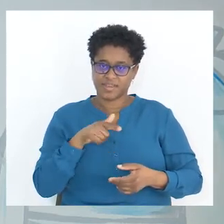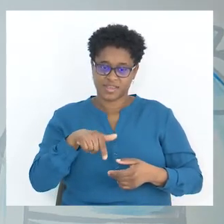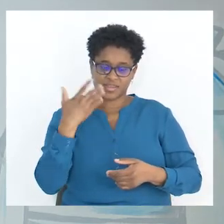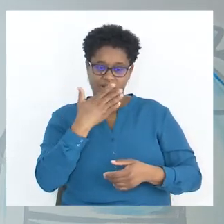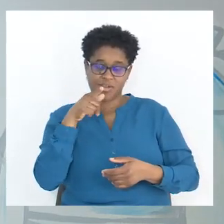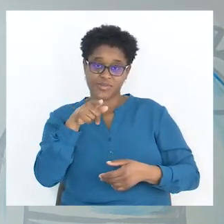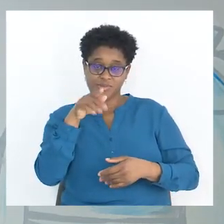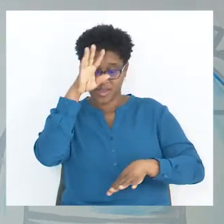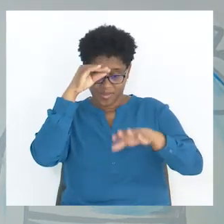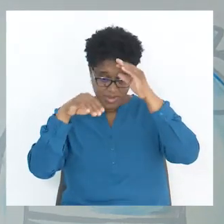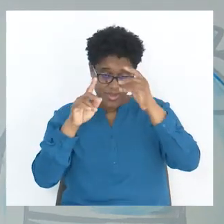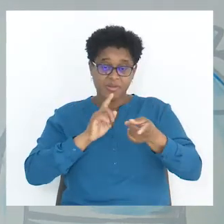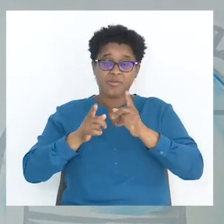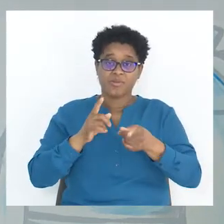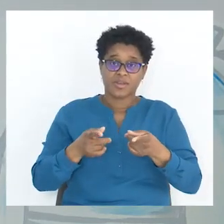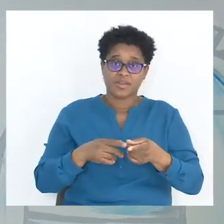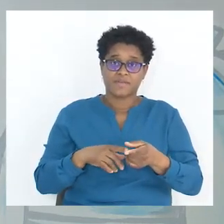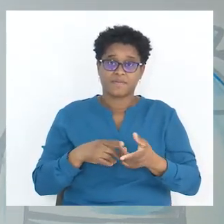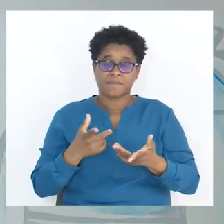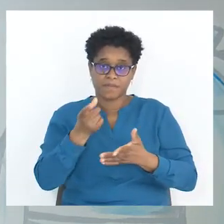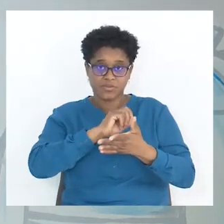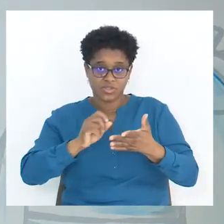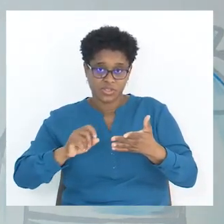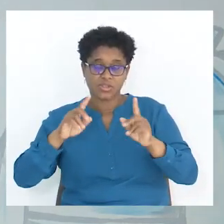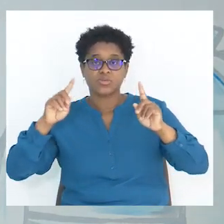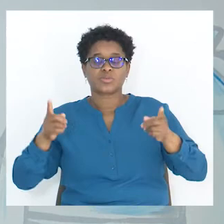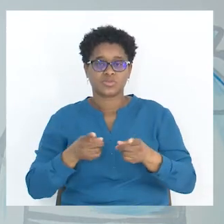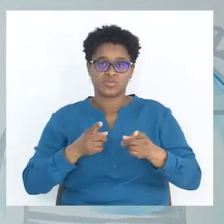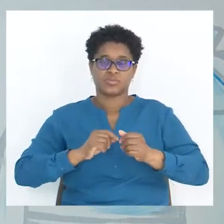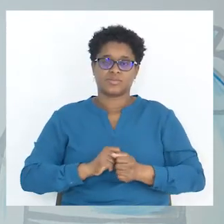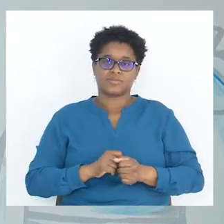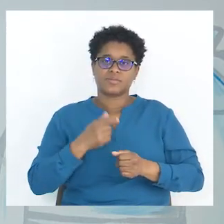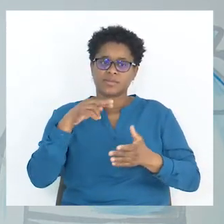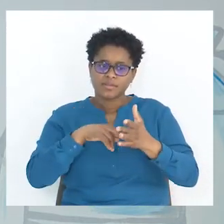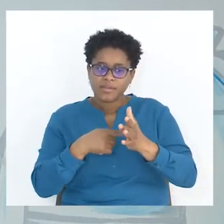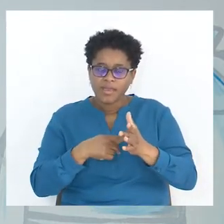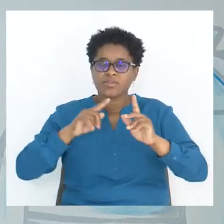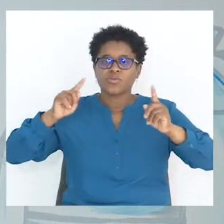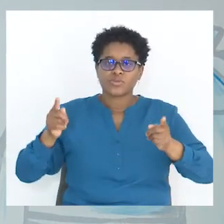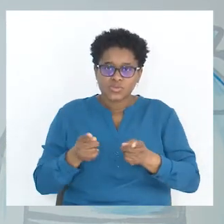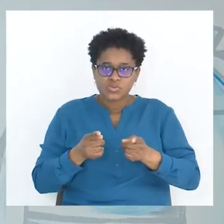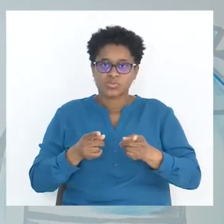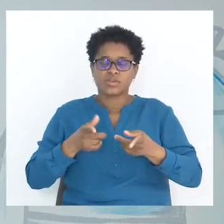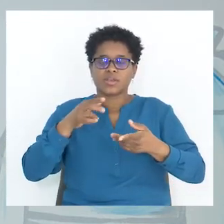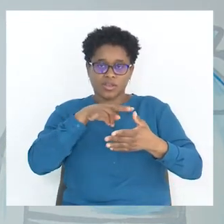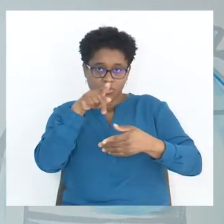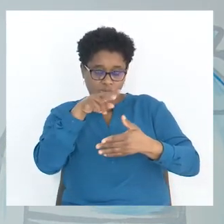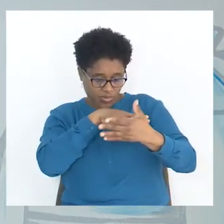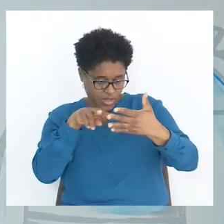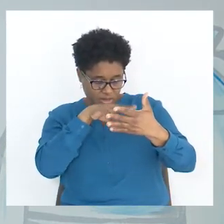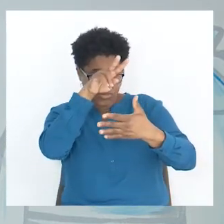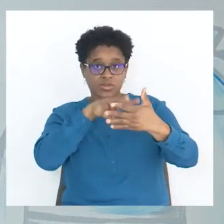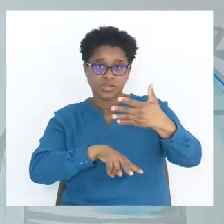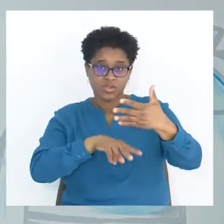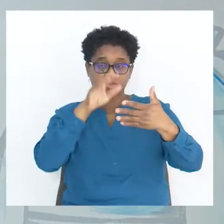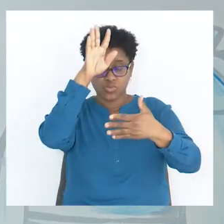nesta aula, tu aprendeste aquilo que é a oficina da escrita do resumo. Técnicas do resumo. Lês o